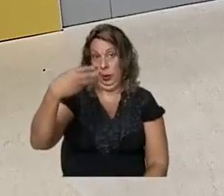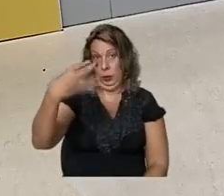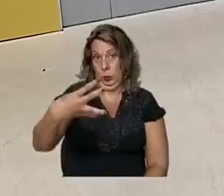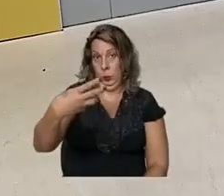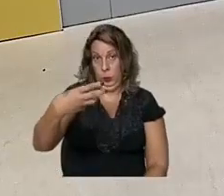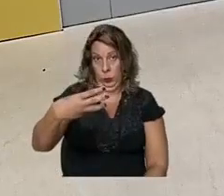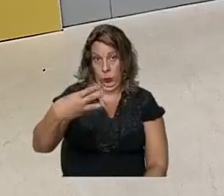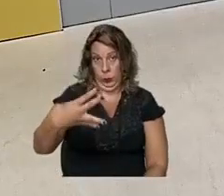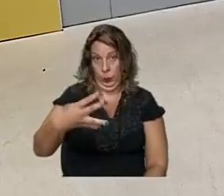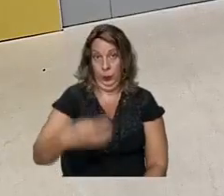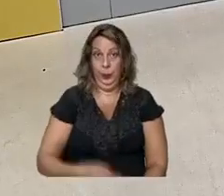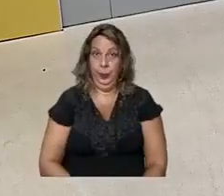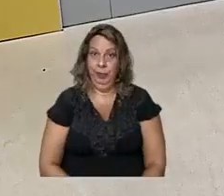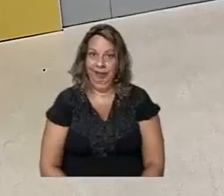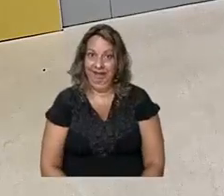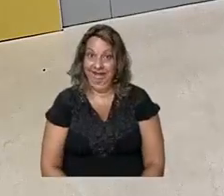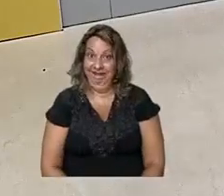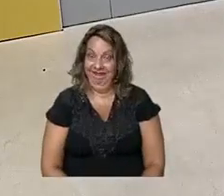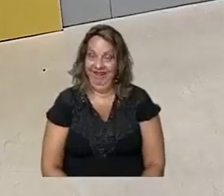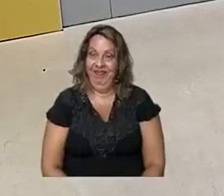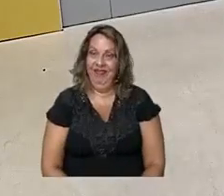bolinha, 34.